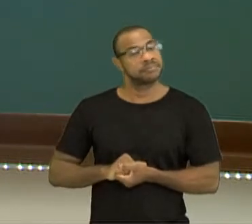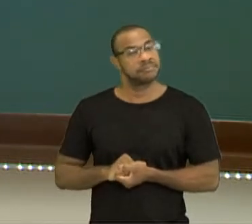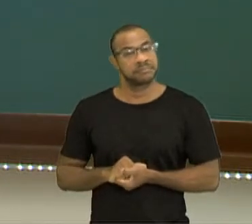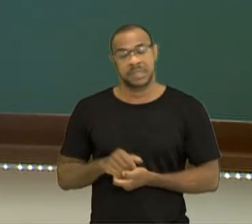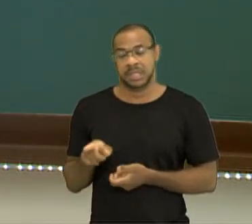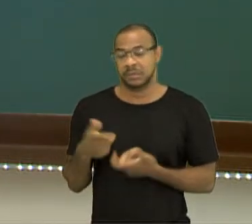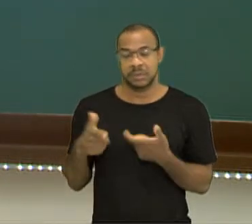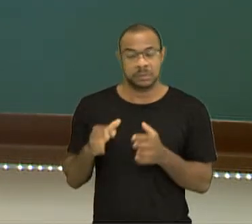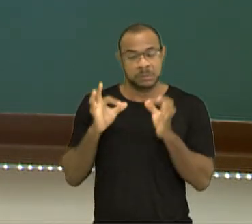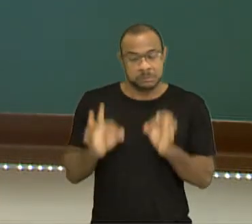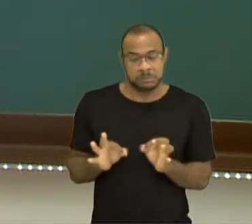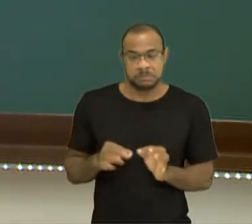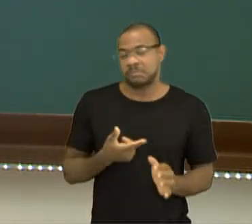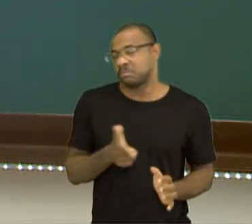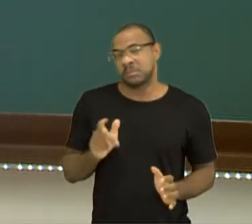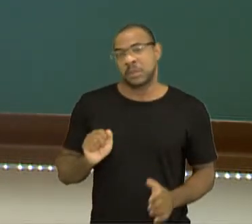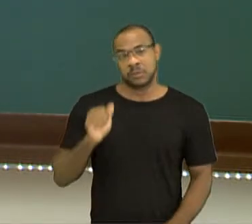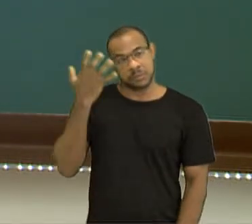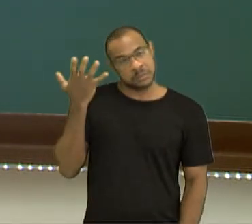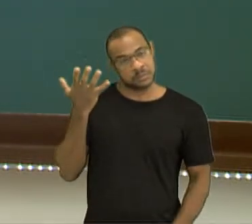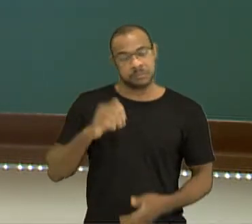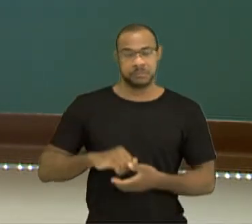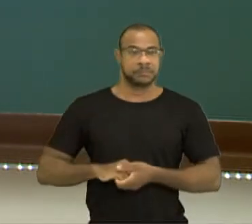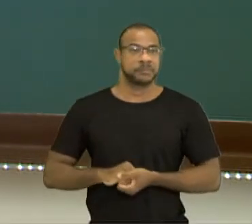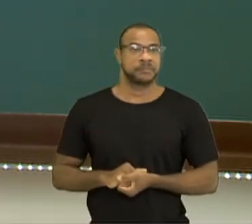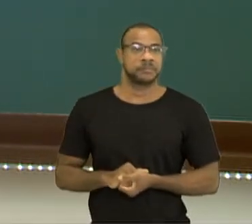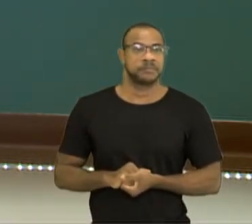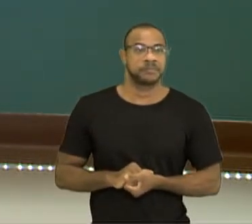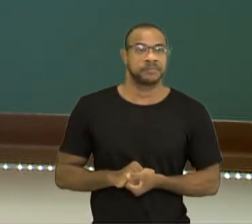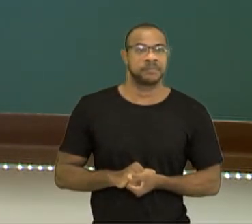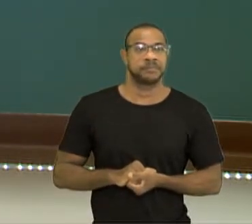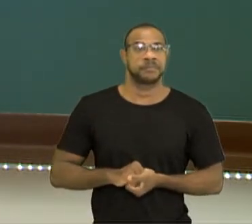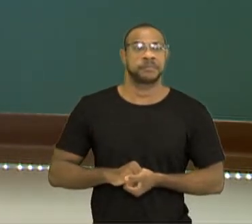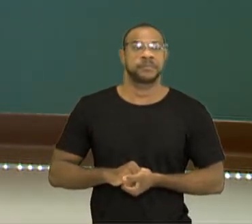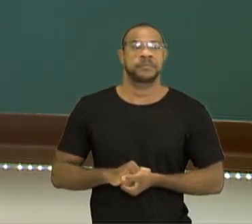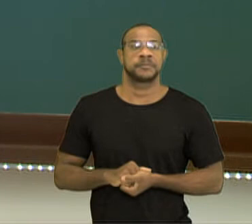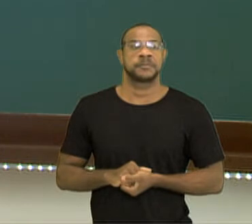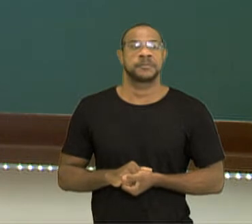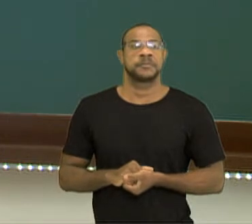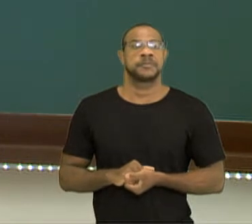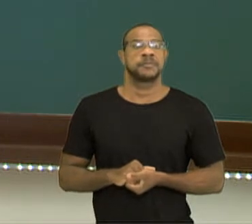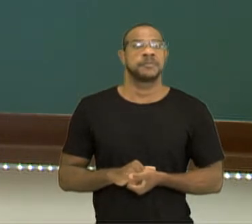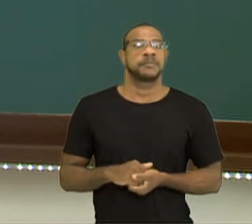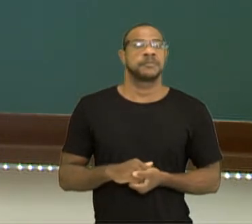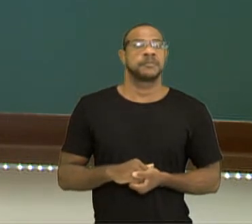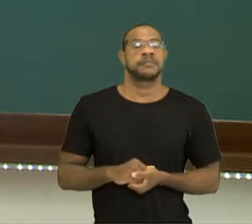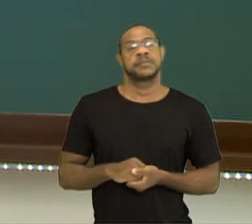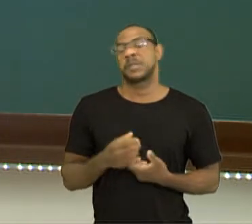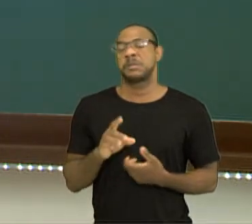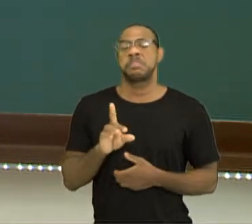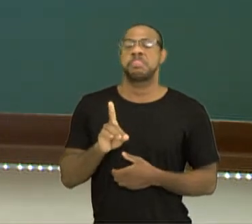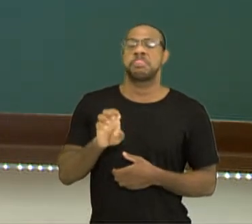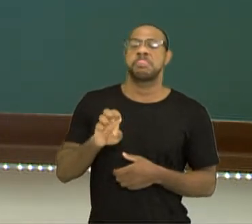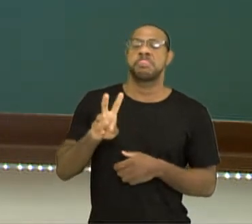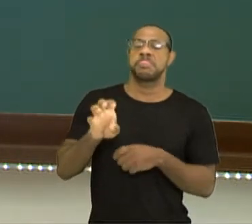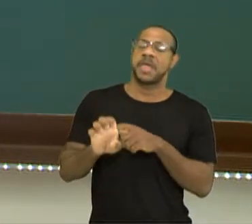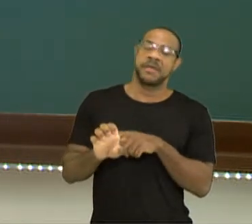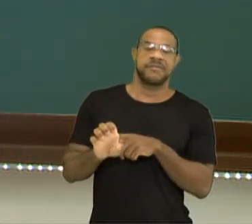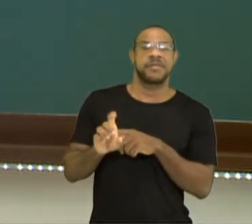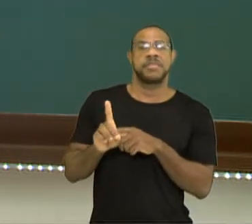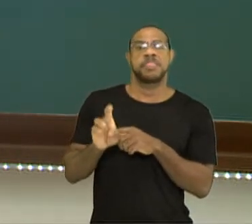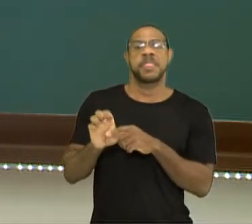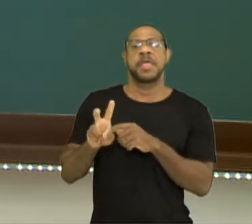certeza o que pode ter acontecido, tá bom? Então, he must have been fired. Ele deve ter sido